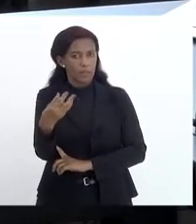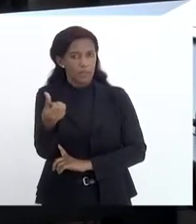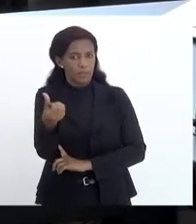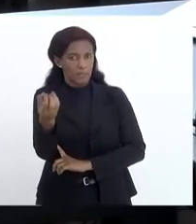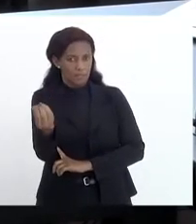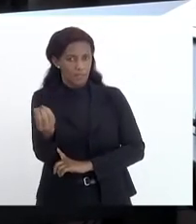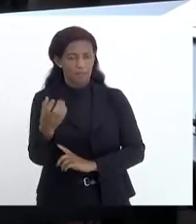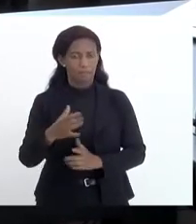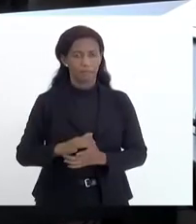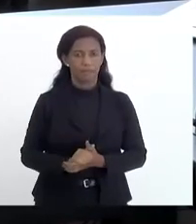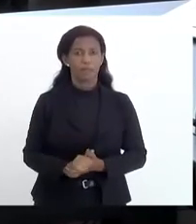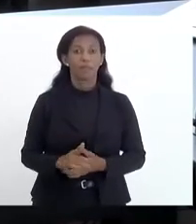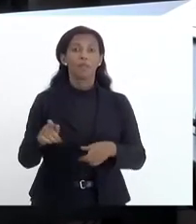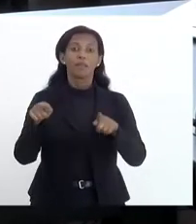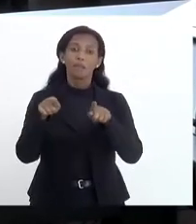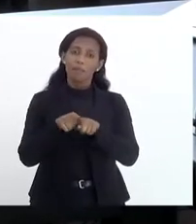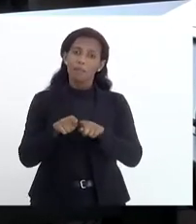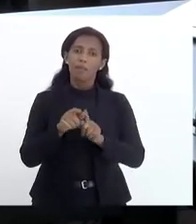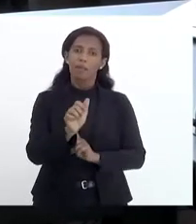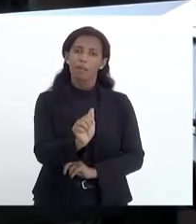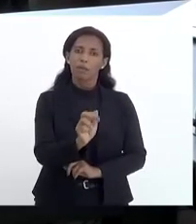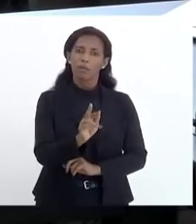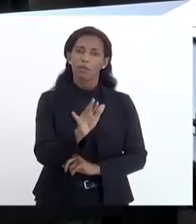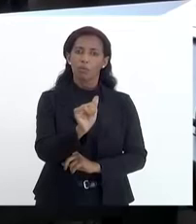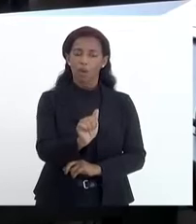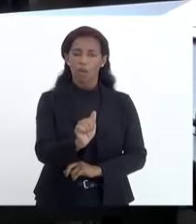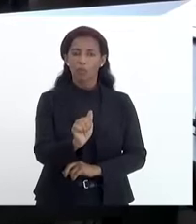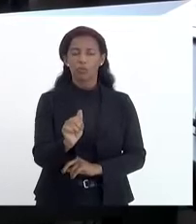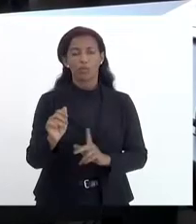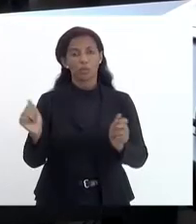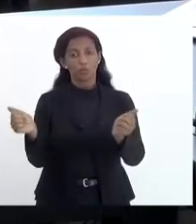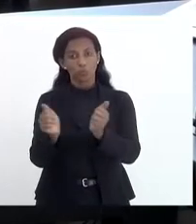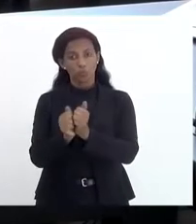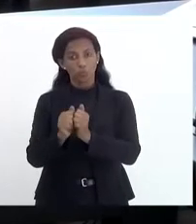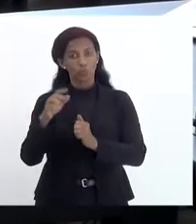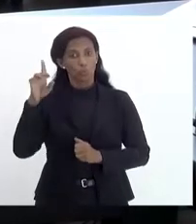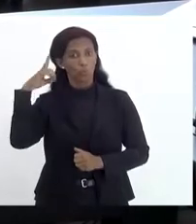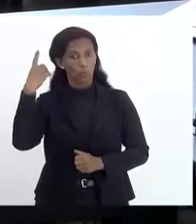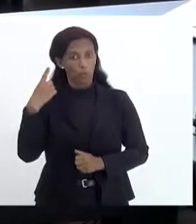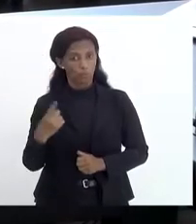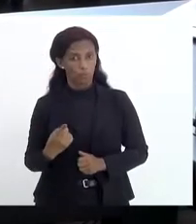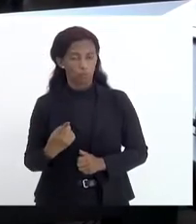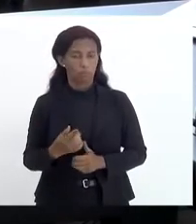4360 também é do Átila, com a Dani. Então,